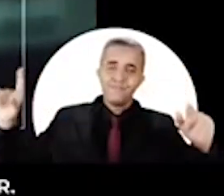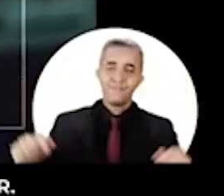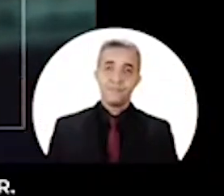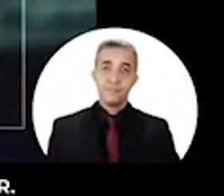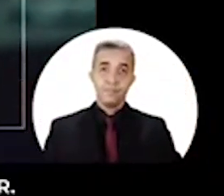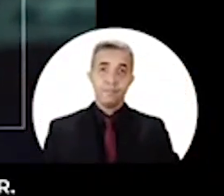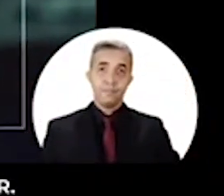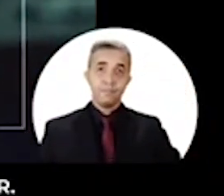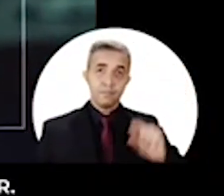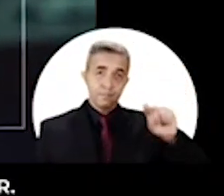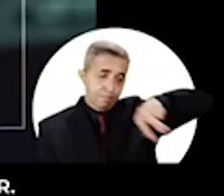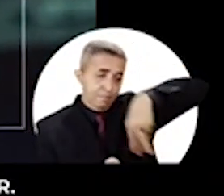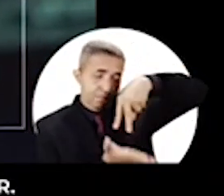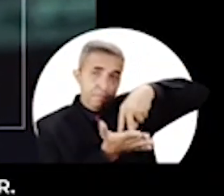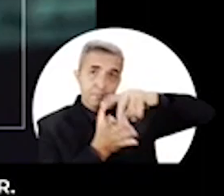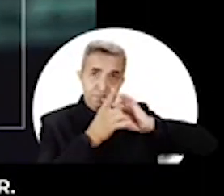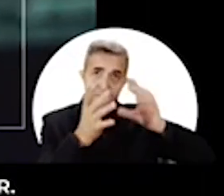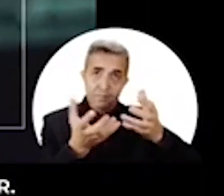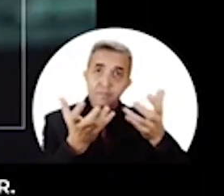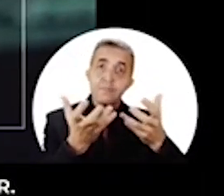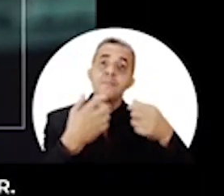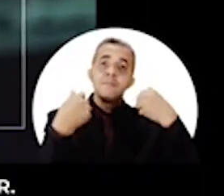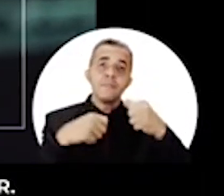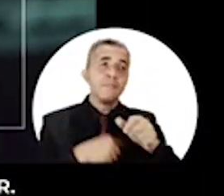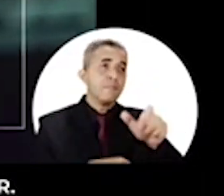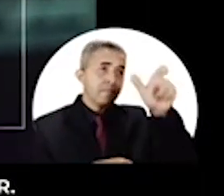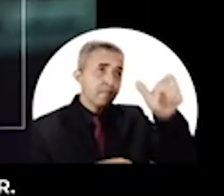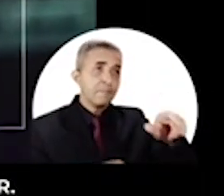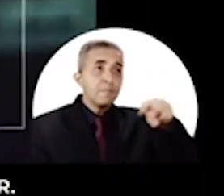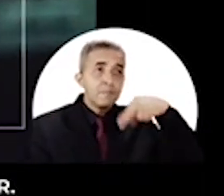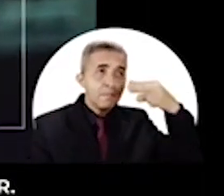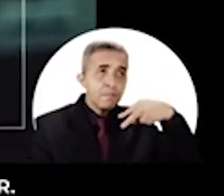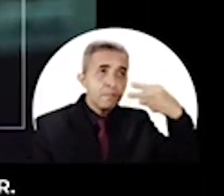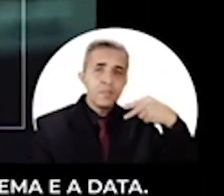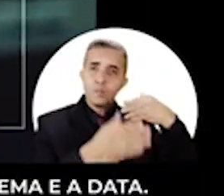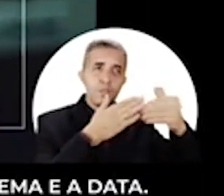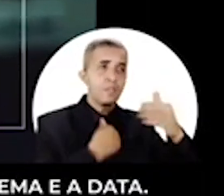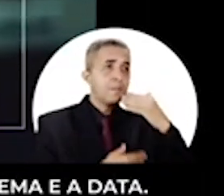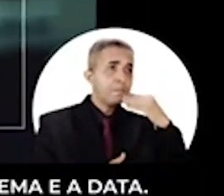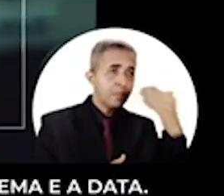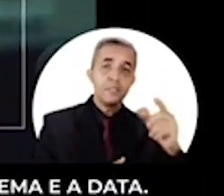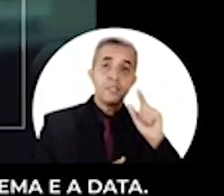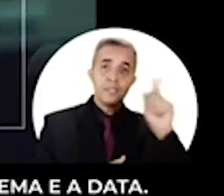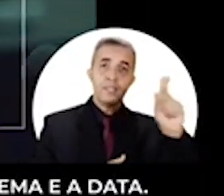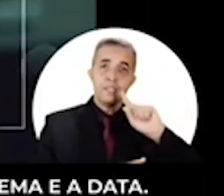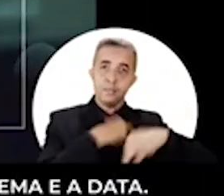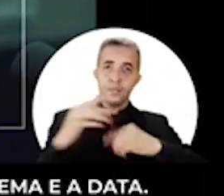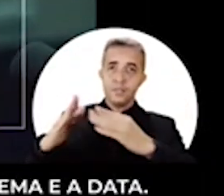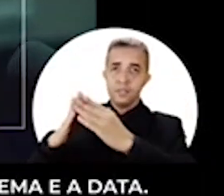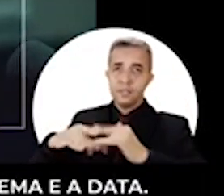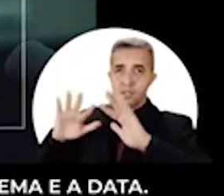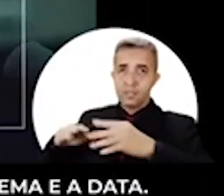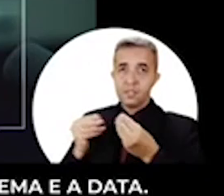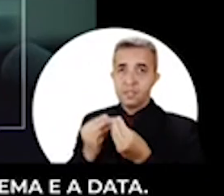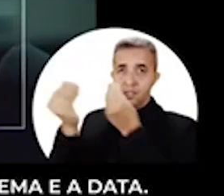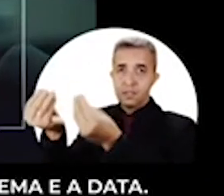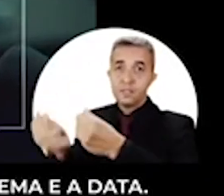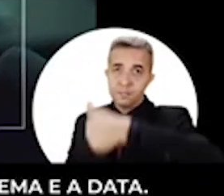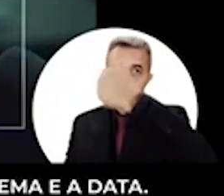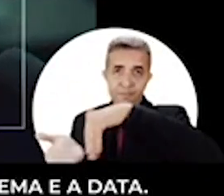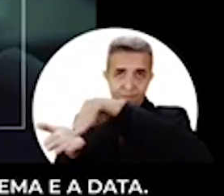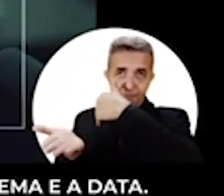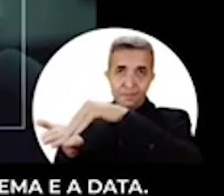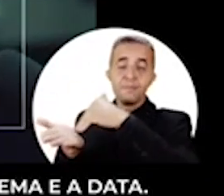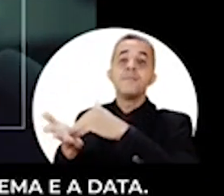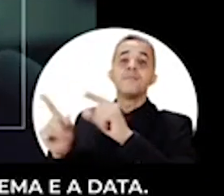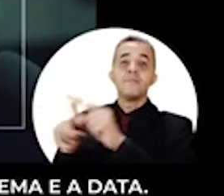para fazer uso é bem simples. Basta fazer a solicitação para qualquer vereador. O parlamentar vai encaminhar o requerimento à primeira secretaria